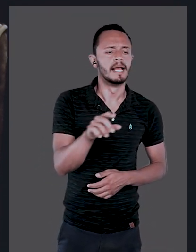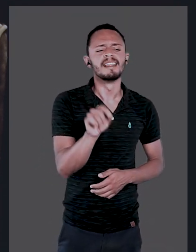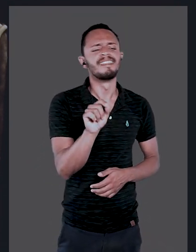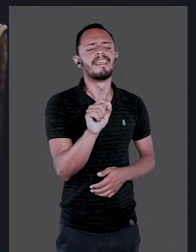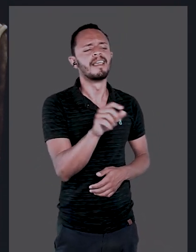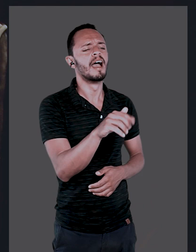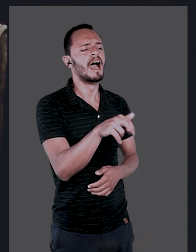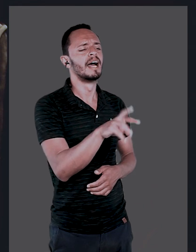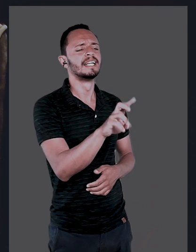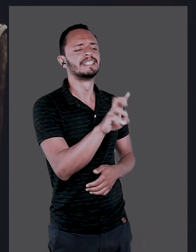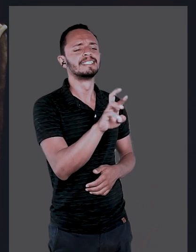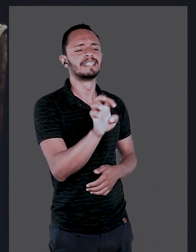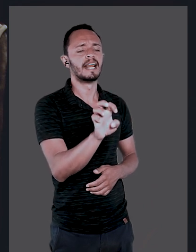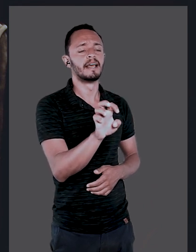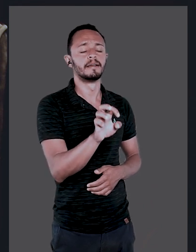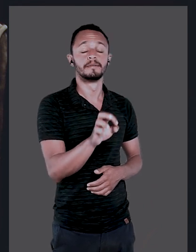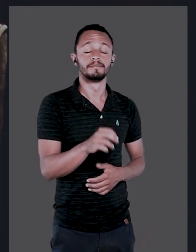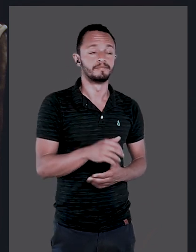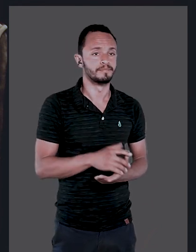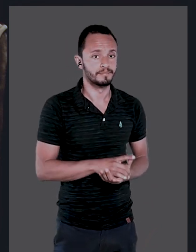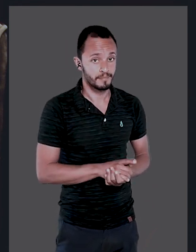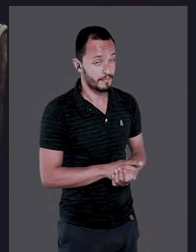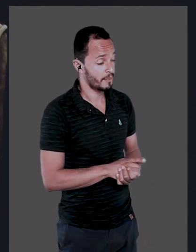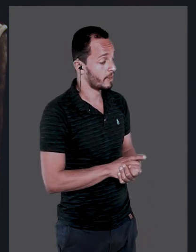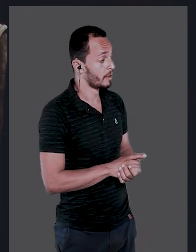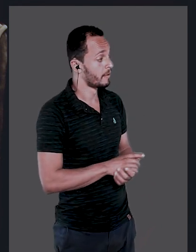O Lucas. Quem era o André? Havia um